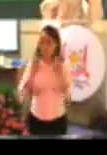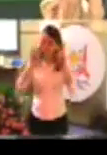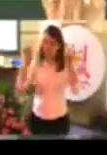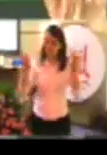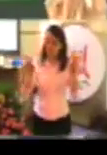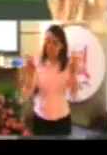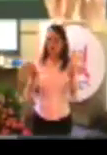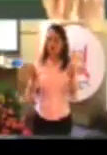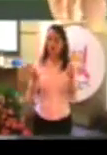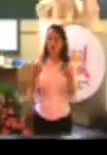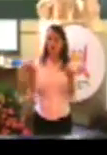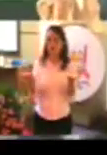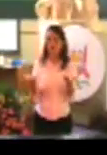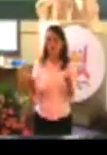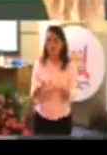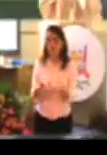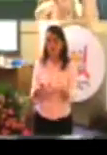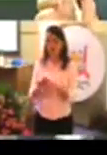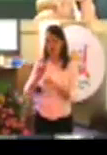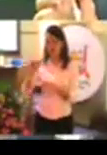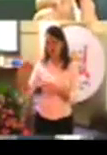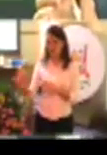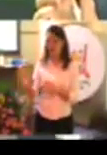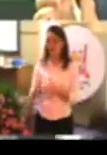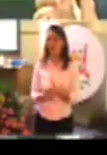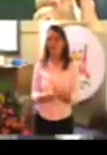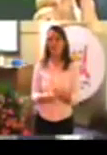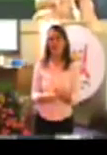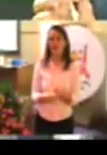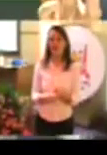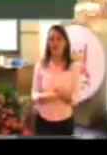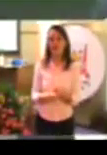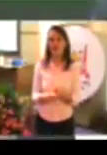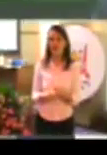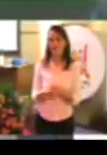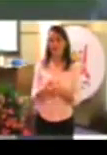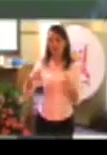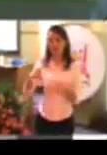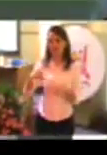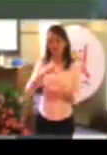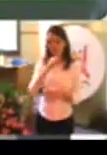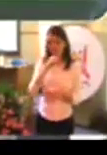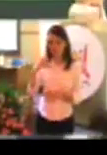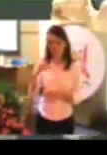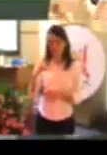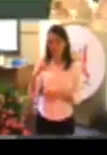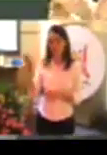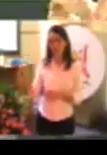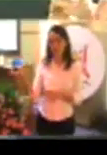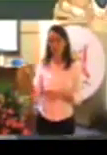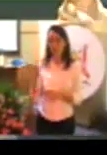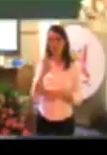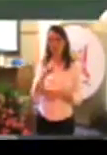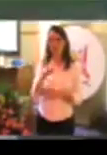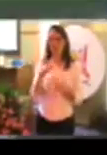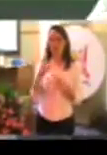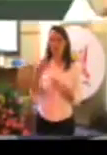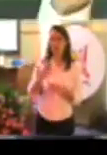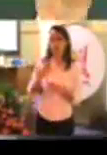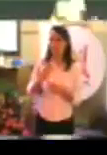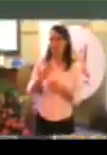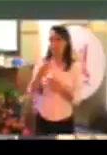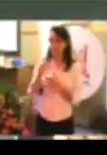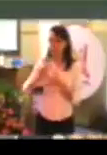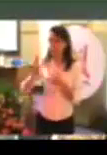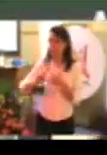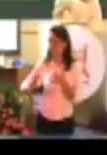parêntese para dizer à senhora o seguinte. Aqui em Santa Catarina, a senhora citou os seus parceiros